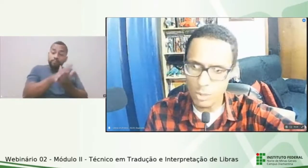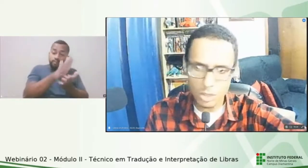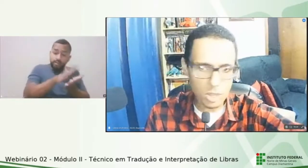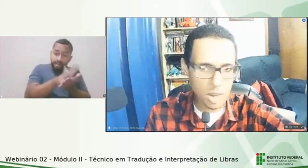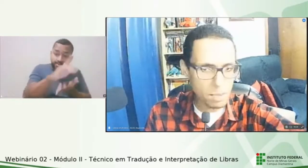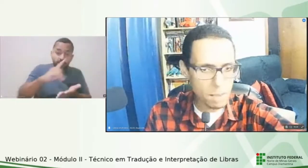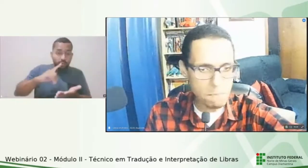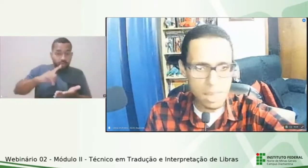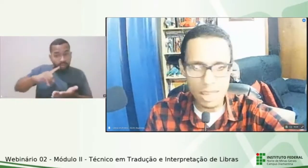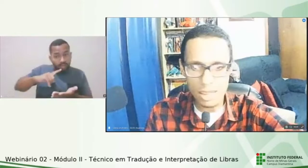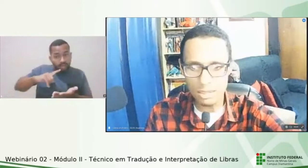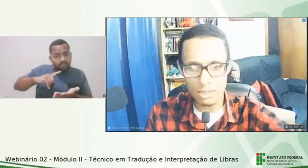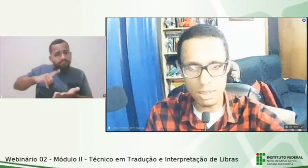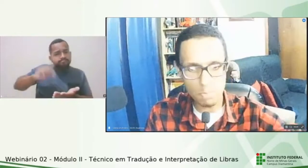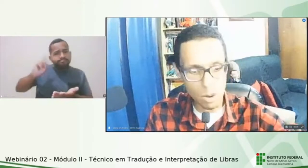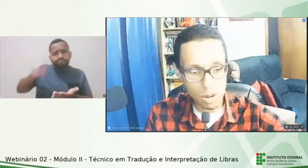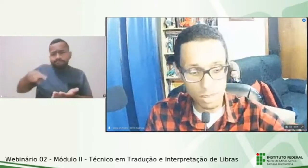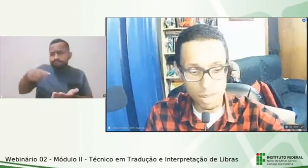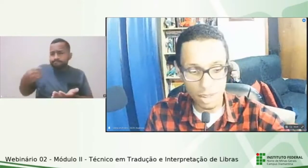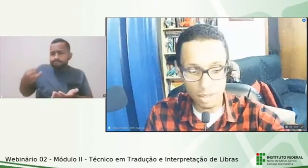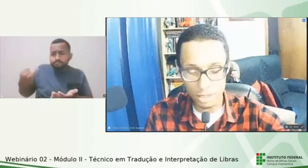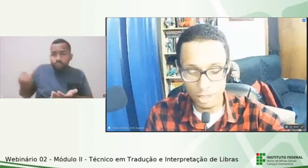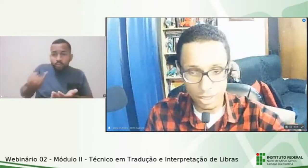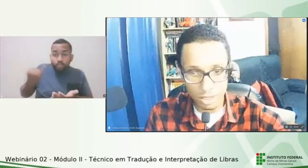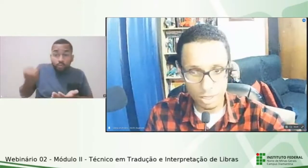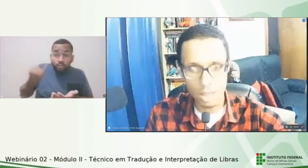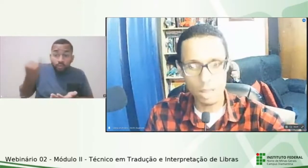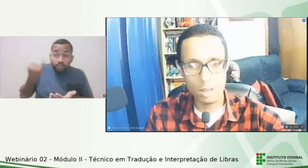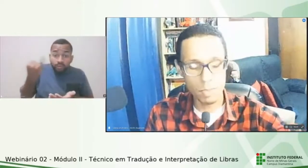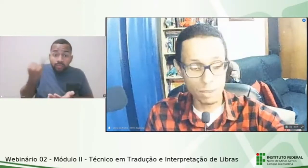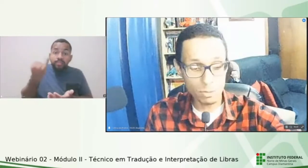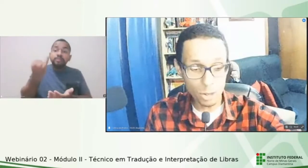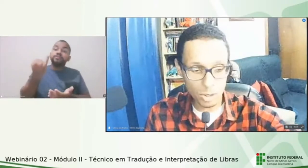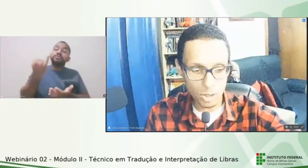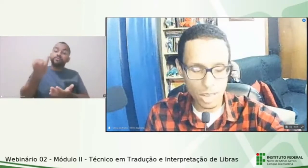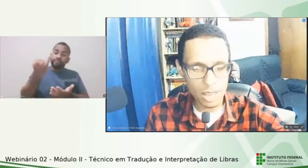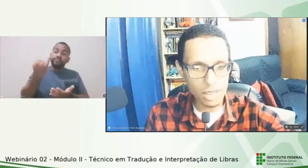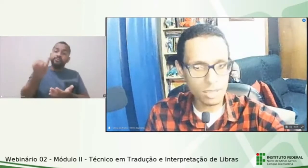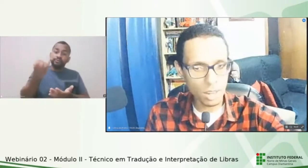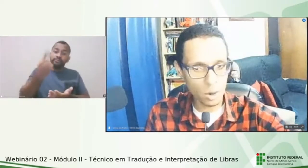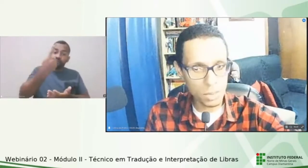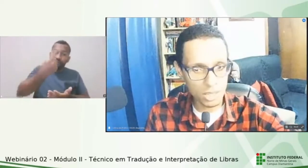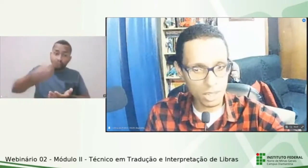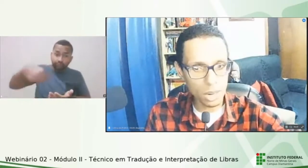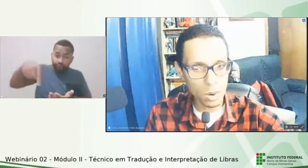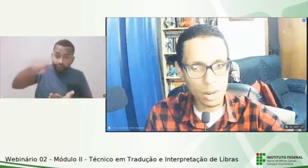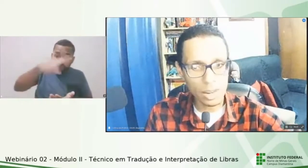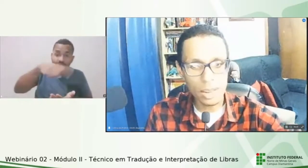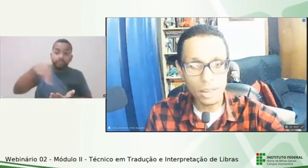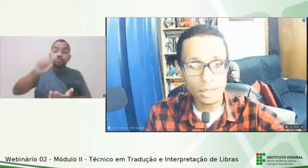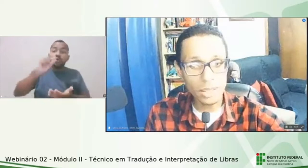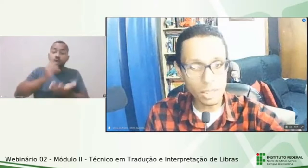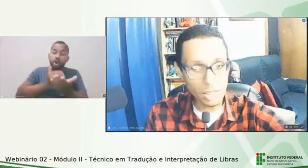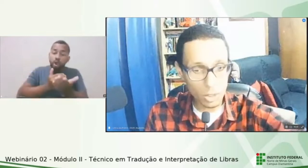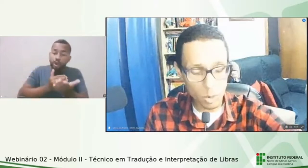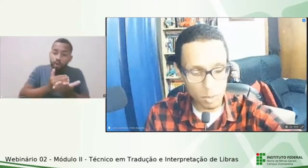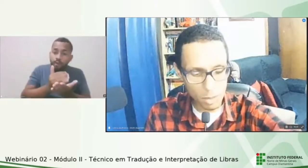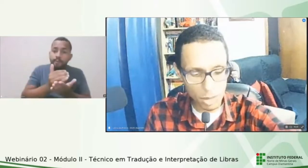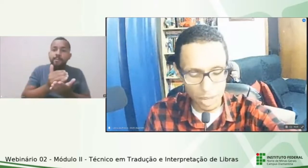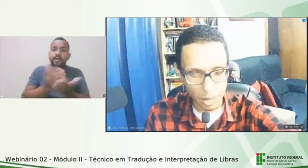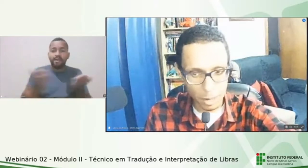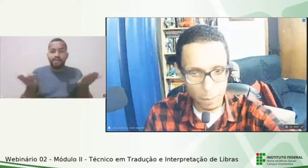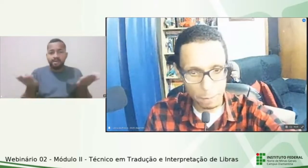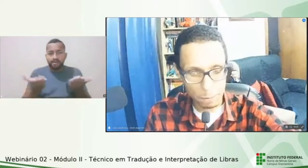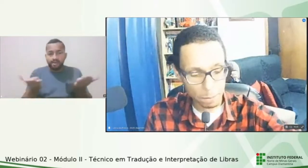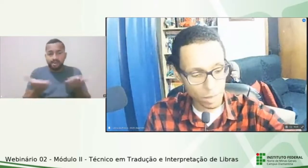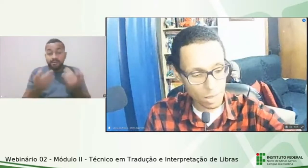são extremamente importantes para você que está começando agora ter na sua